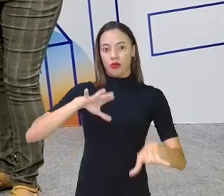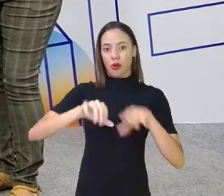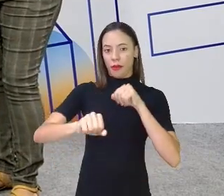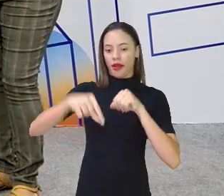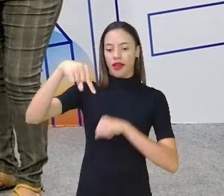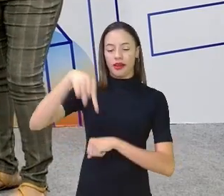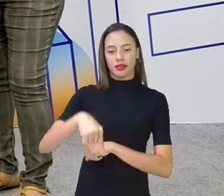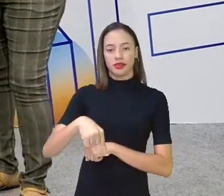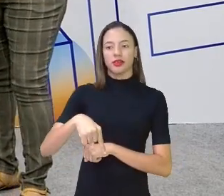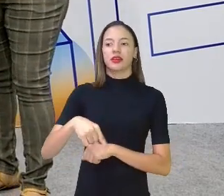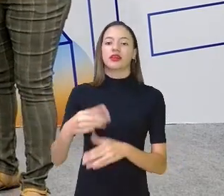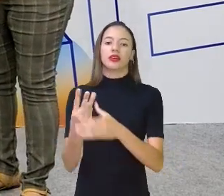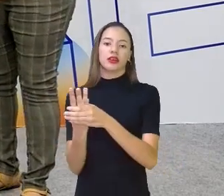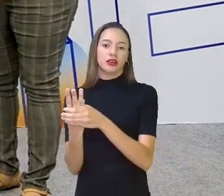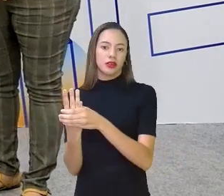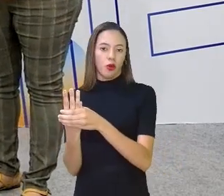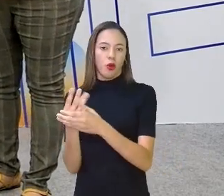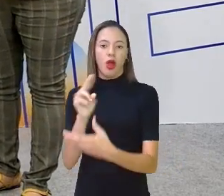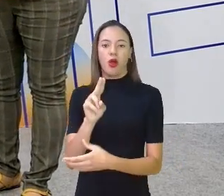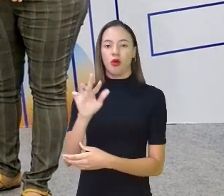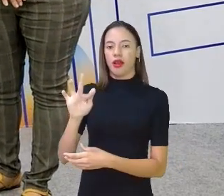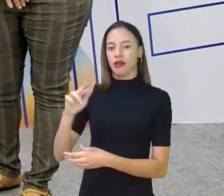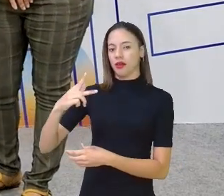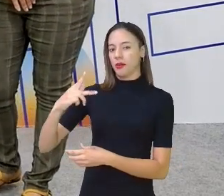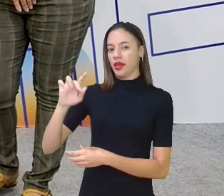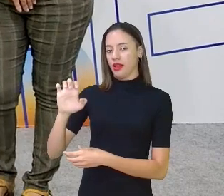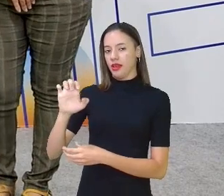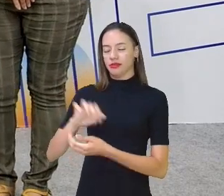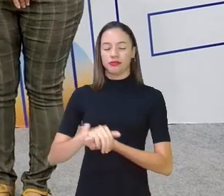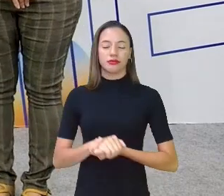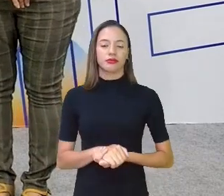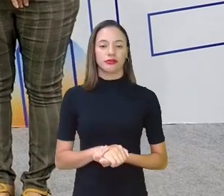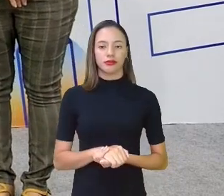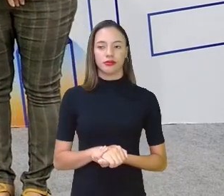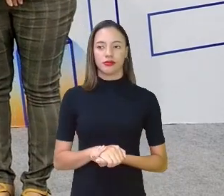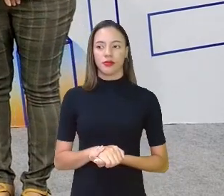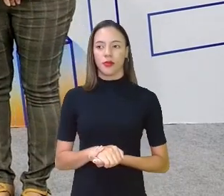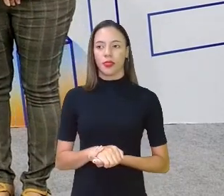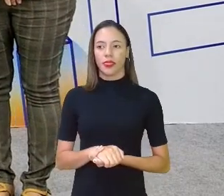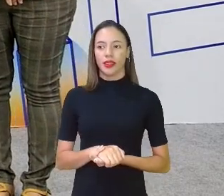aqui, na Universidade Federal de Pernambuco, e